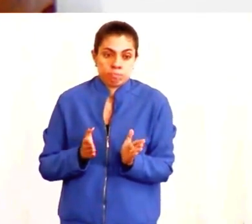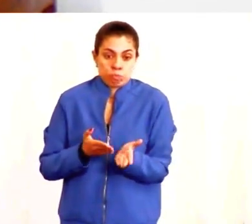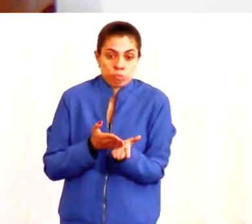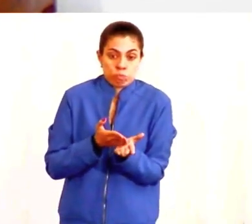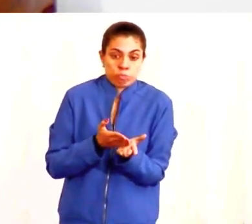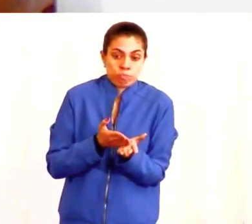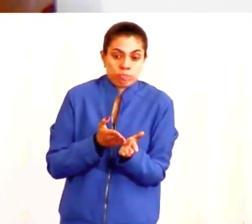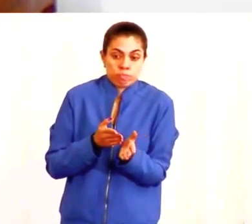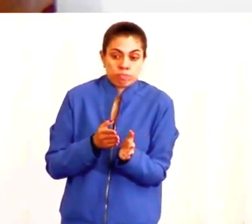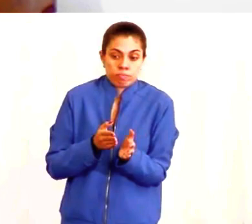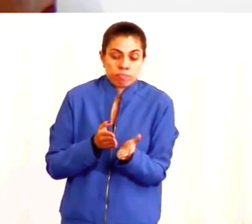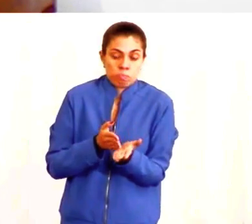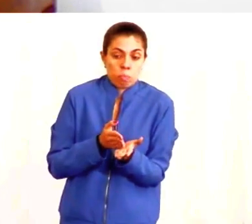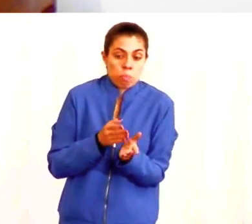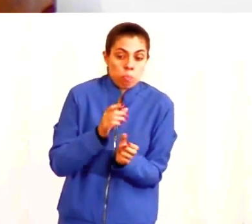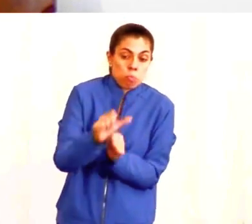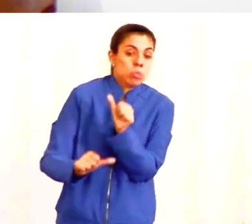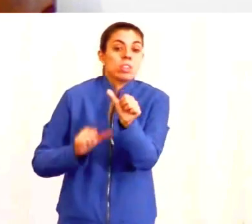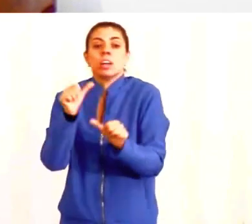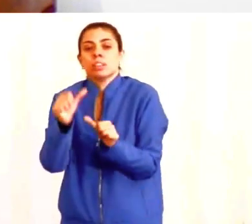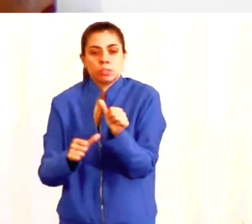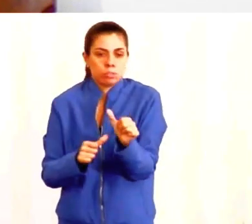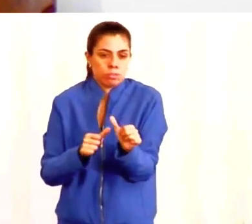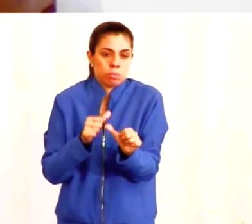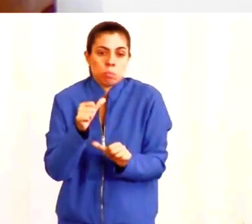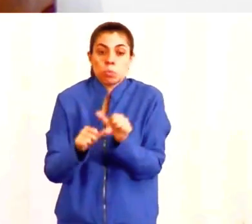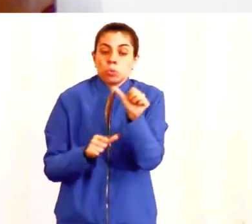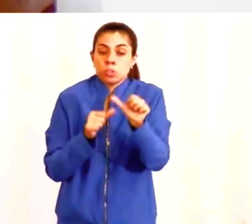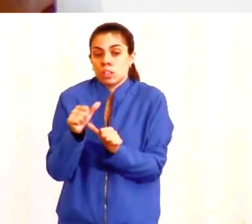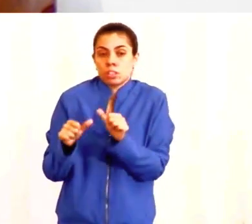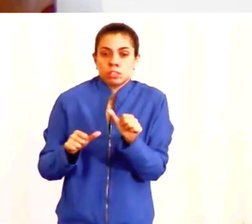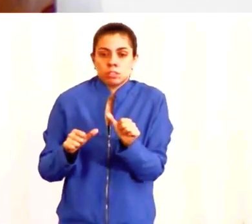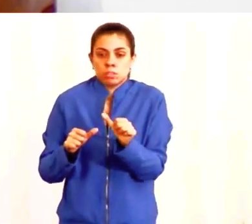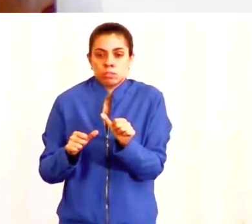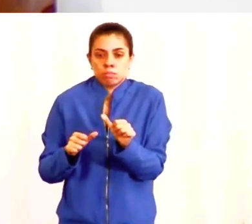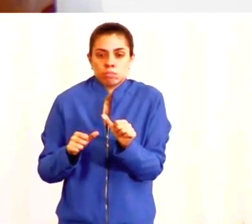estoico daquele povo que se preocupava mais com as coisas